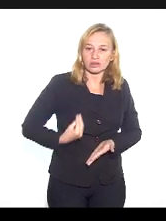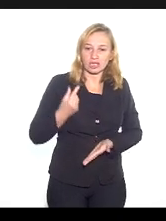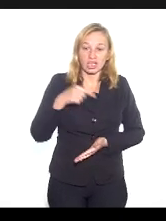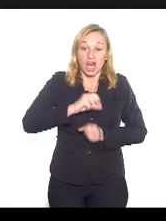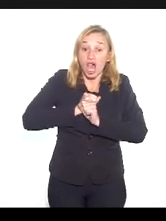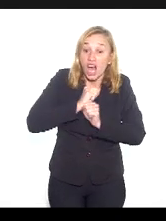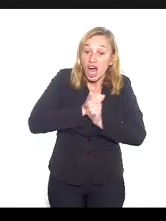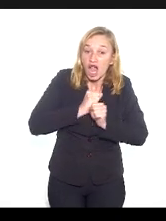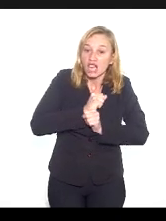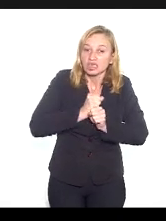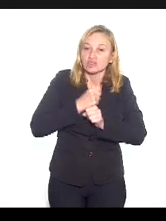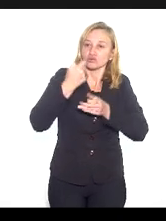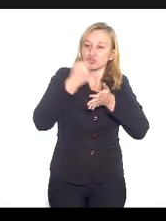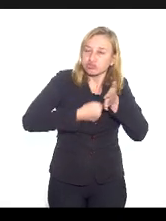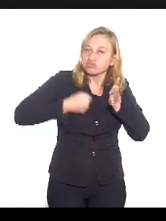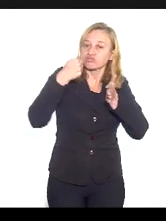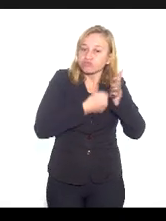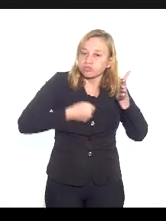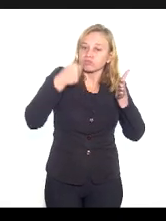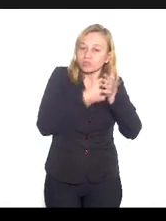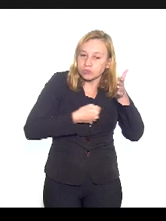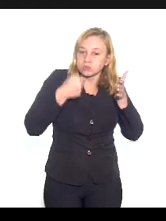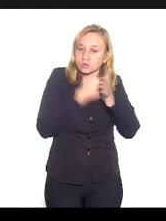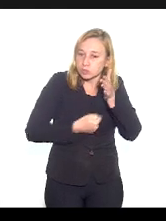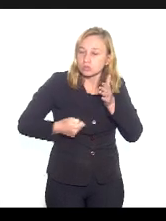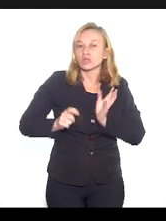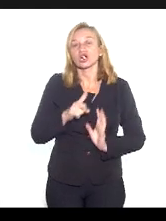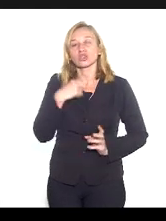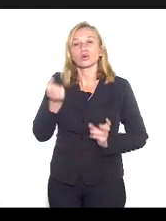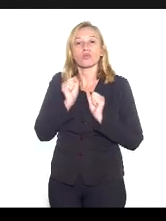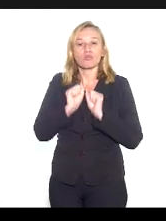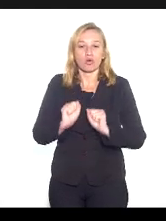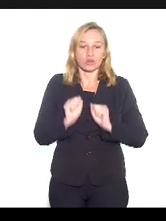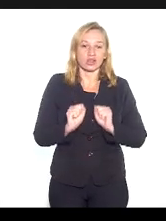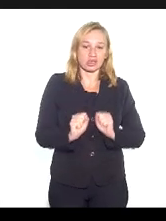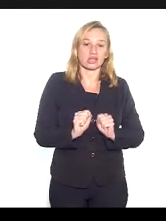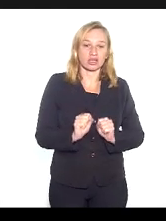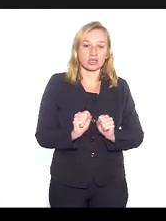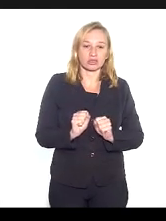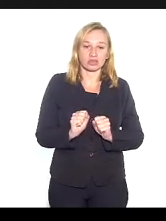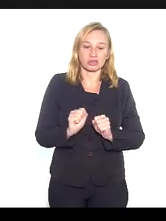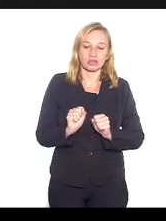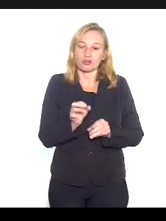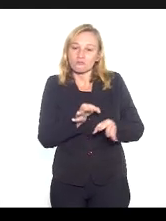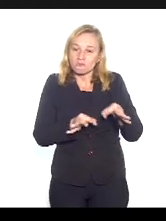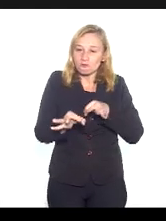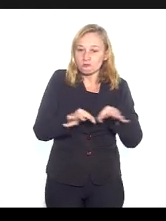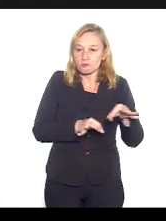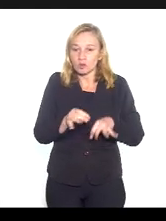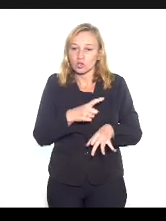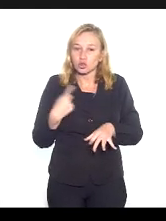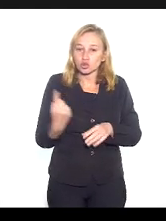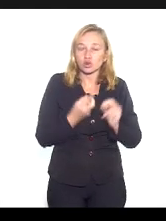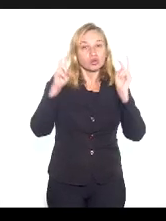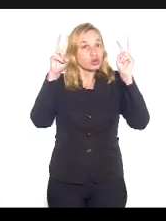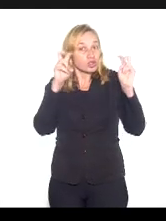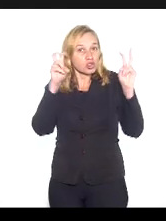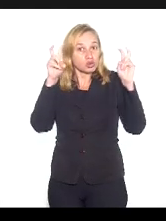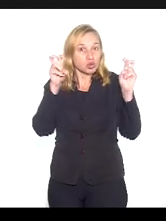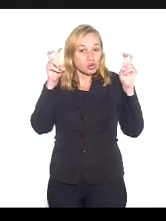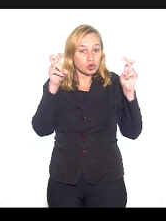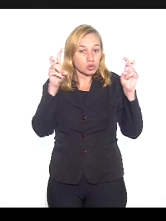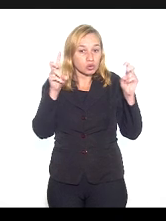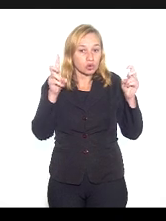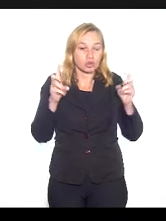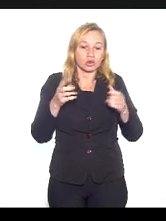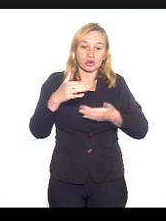anos batalhando por isso, para que possamos alinhar e alinhavar as nossas questões para as nossas